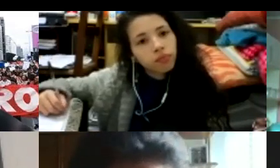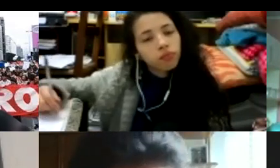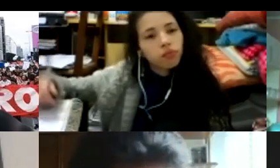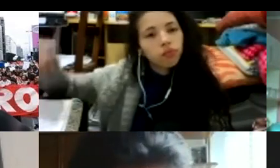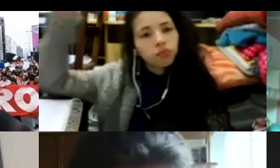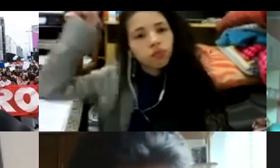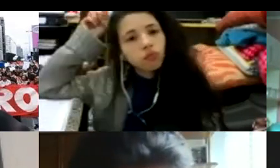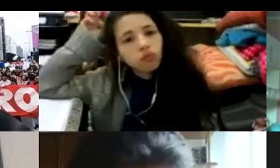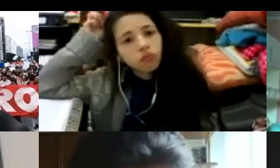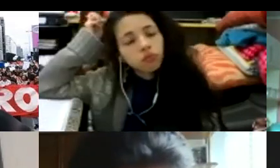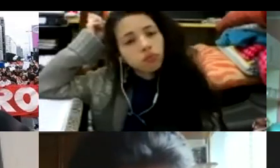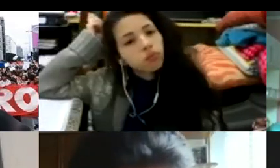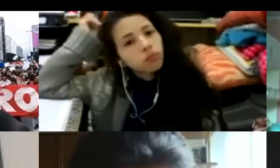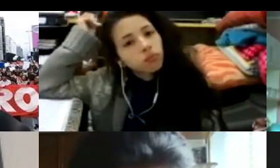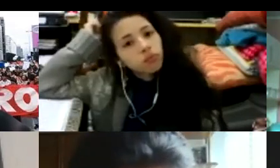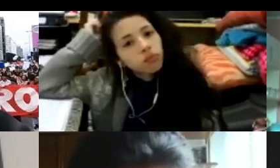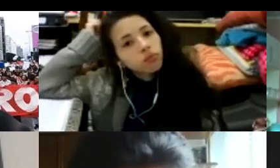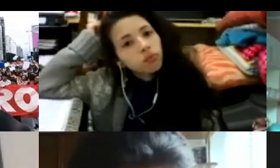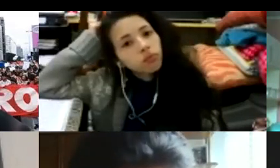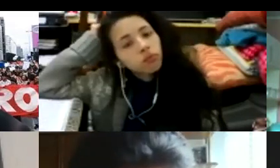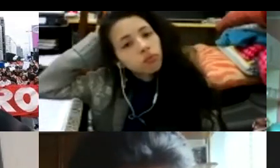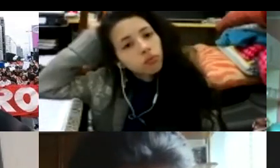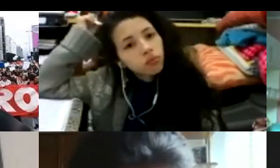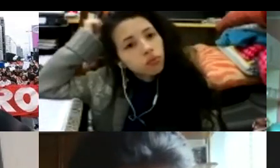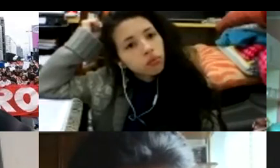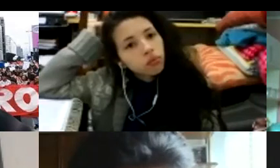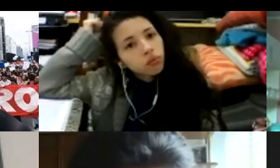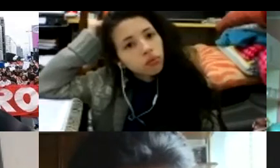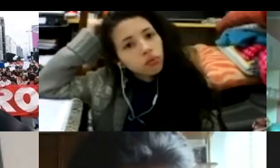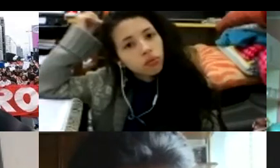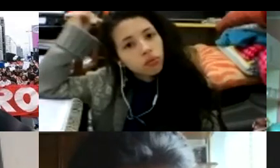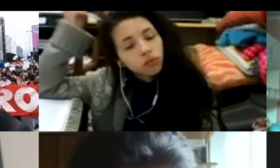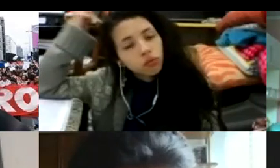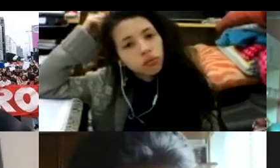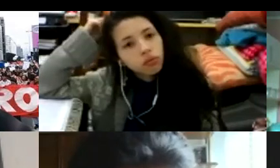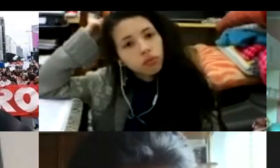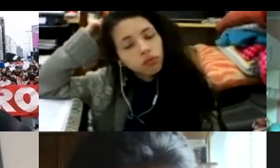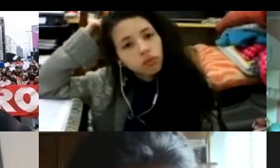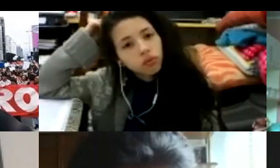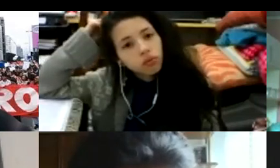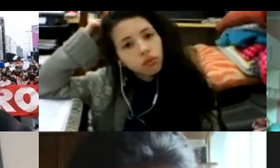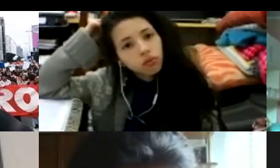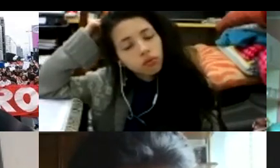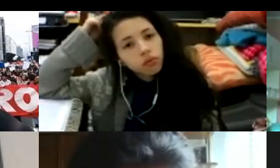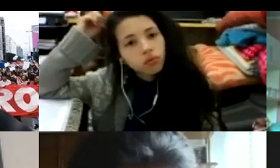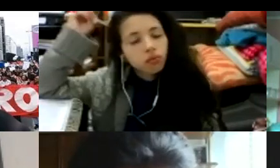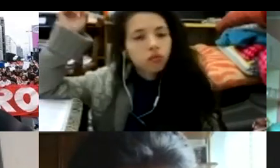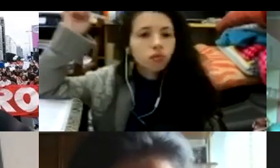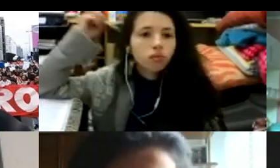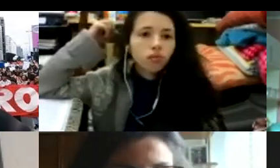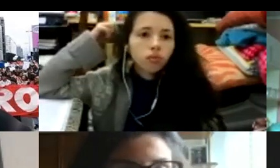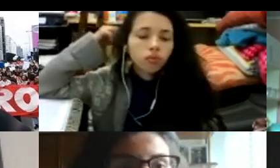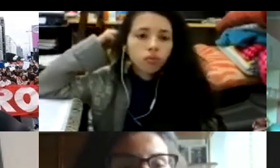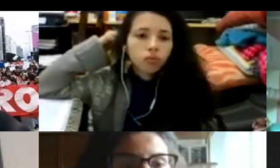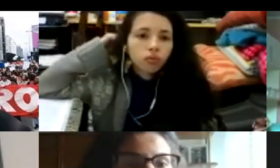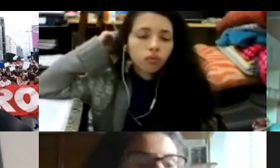homem não pode assumir o lugar de fala de uma mulher. Uma pessoa que seja hétero não pode assumir o lugar de fala de quem é